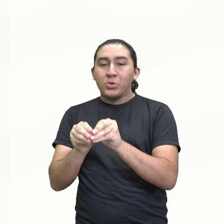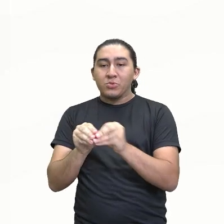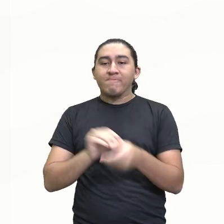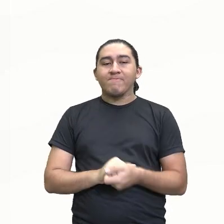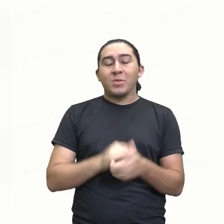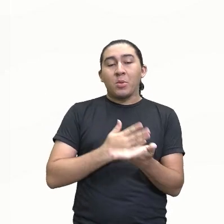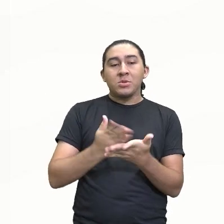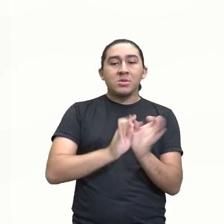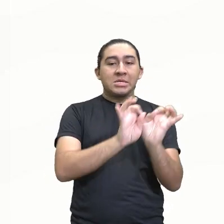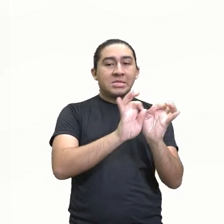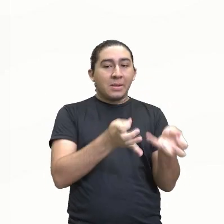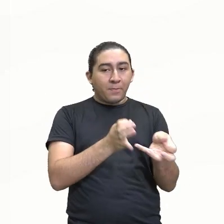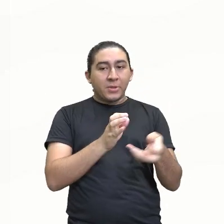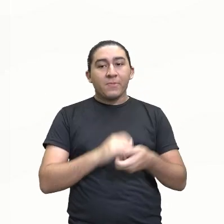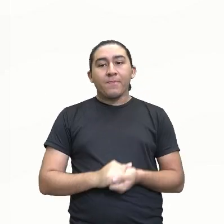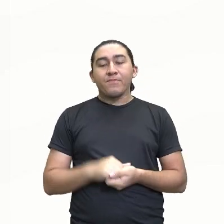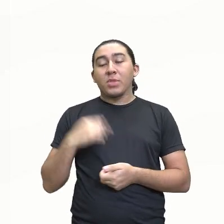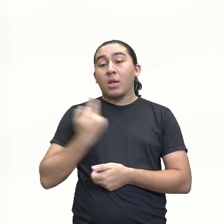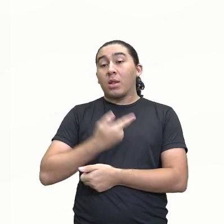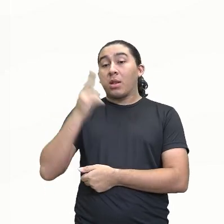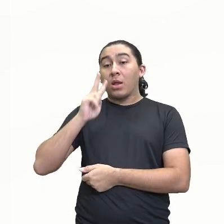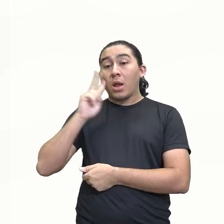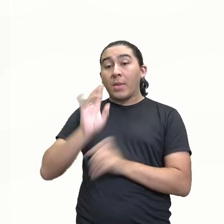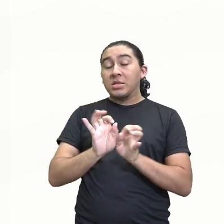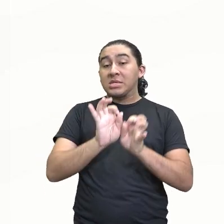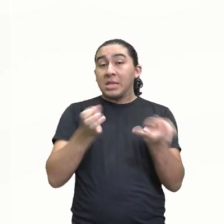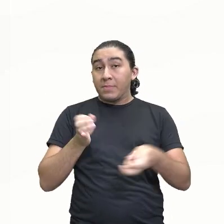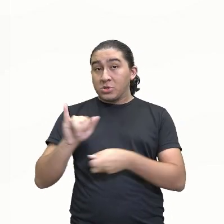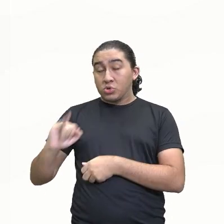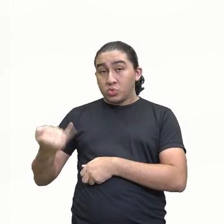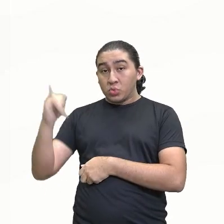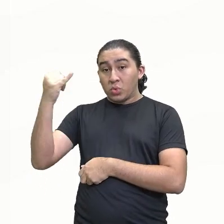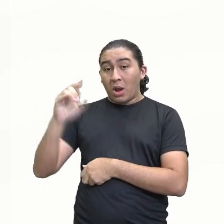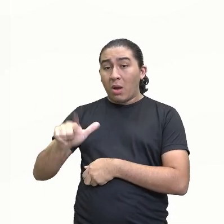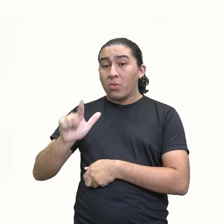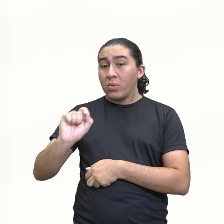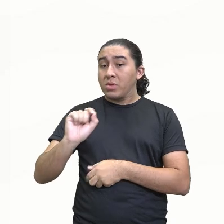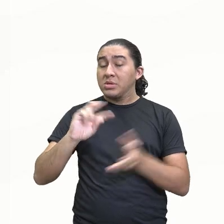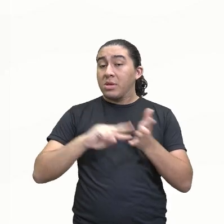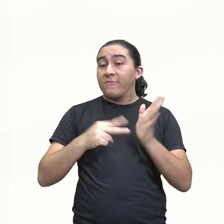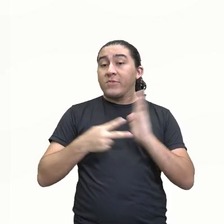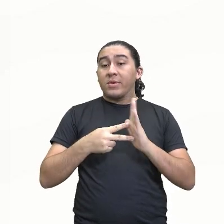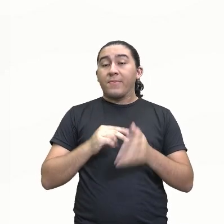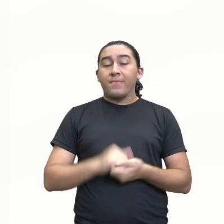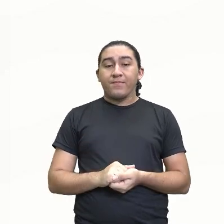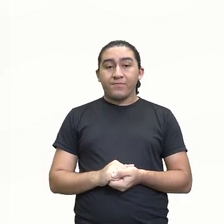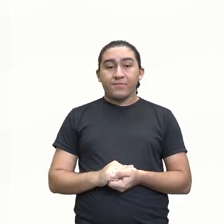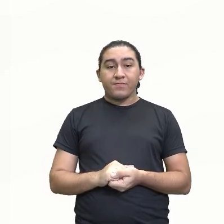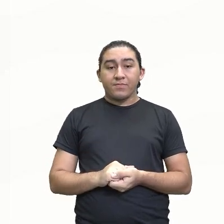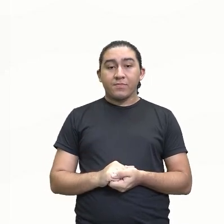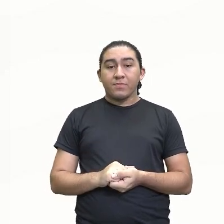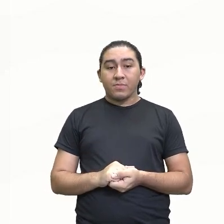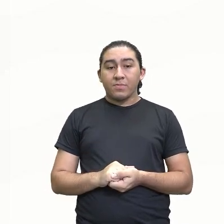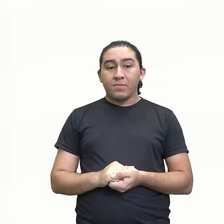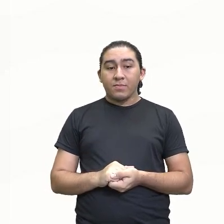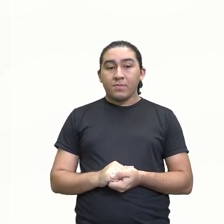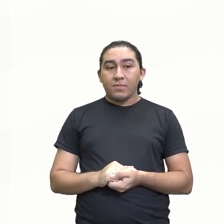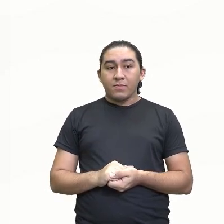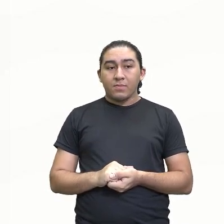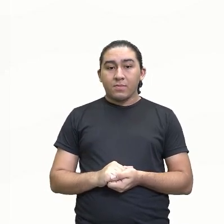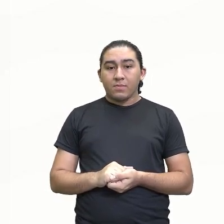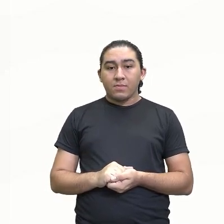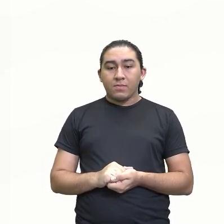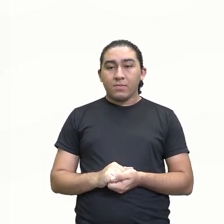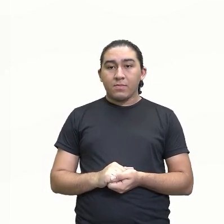juros simples, a gente lembra que o juros simples é aquele em que os juros, a taxa, ela